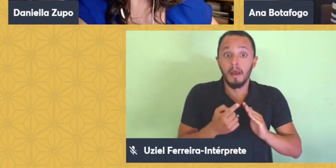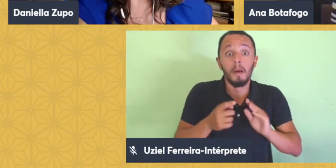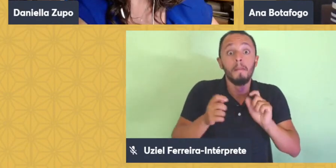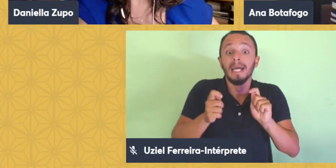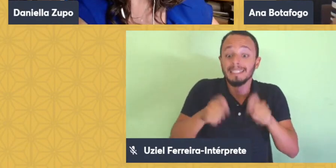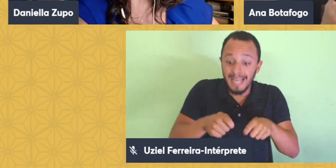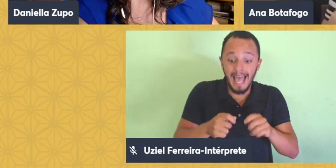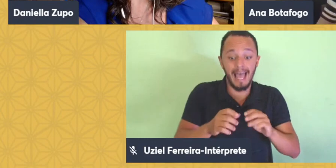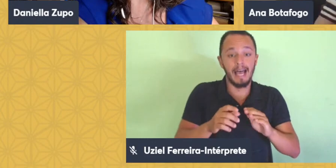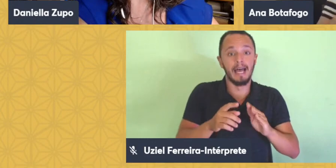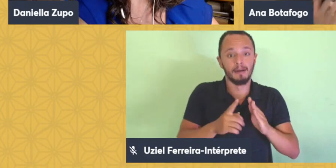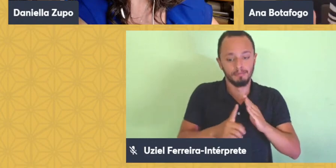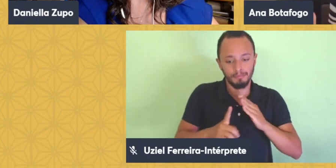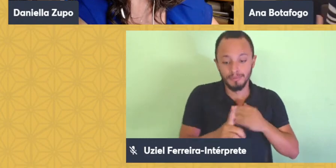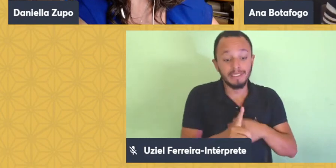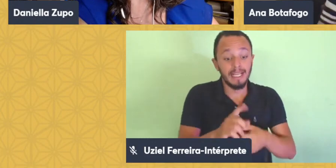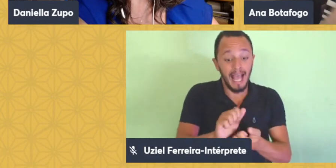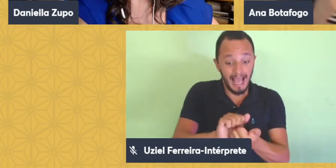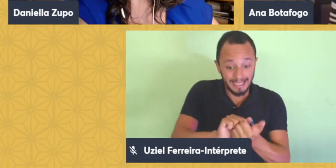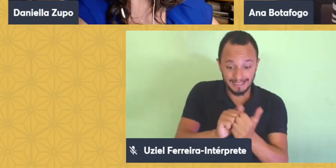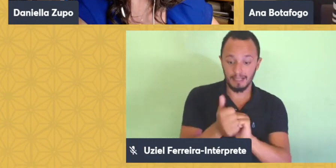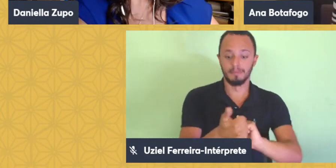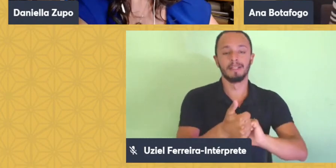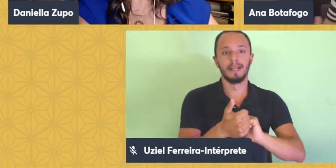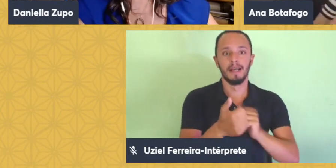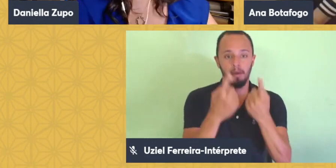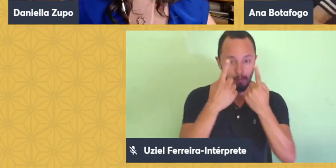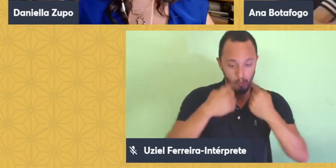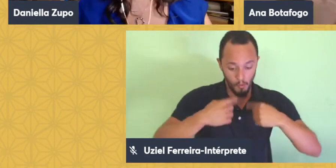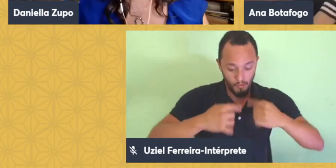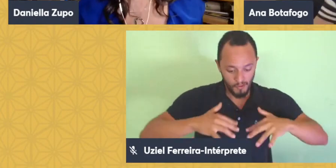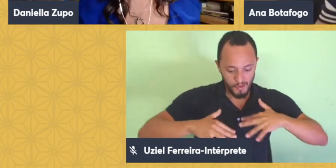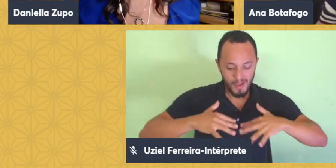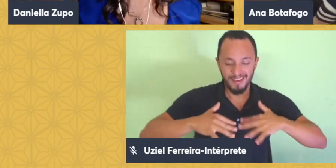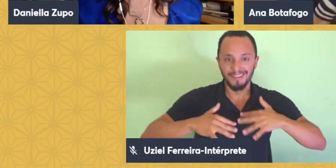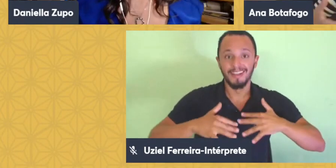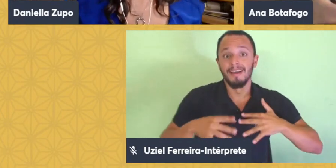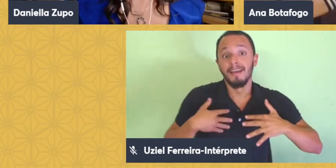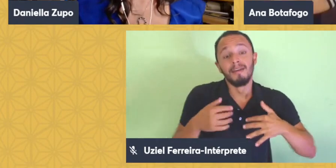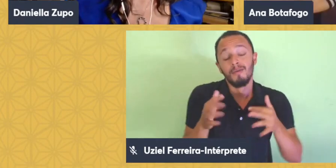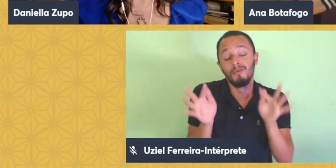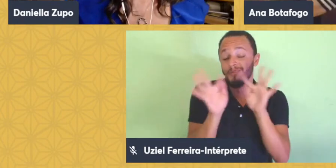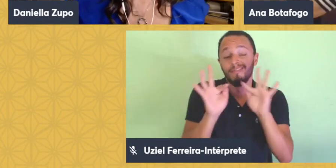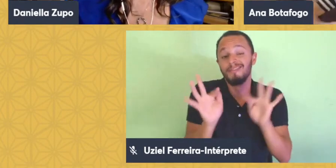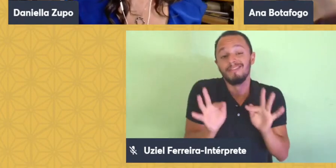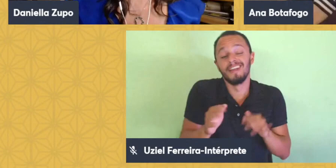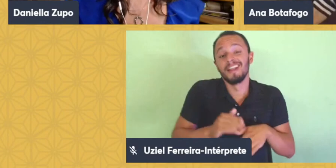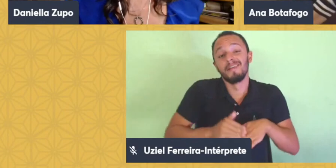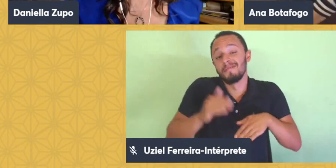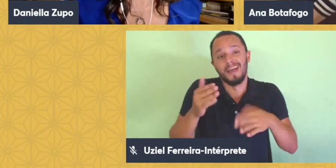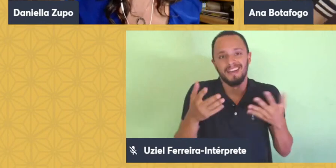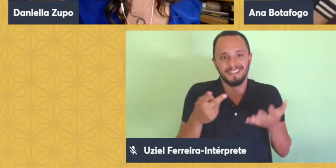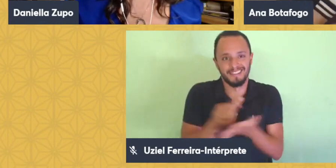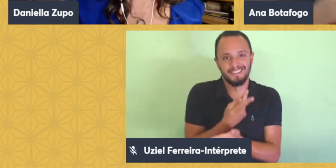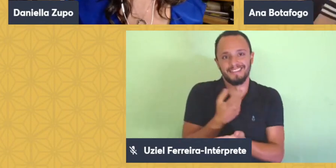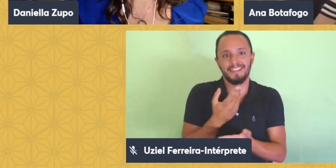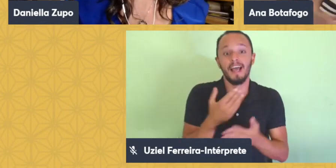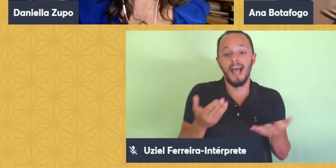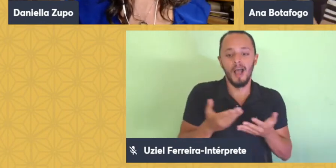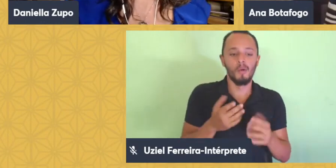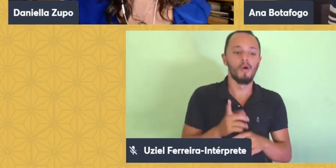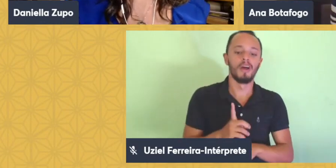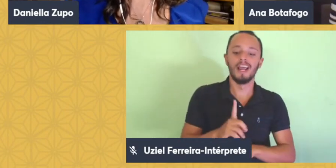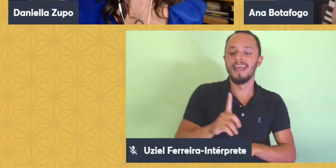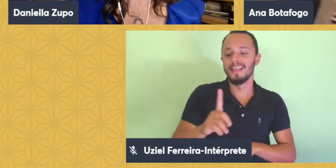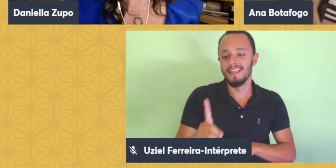tempo eu mesma eu mesma acho que posso estar mais feliz agora quando eu tiver mais liberdade de